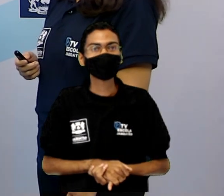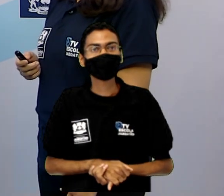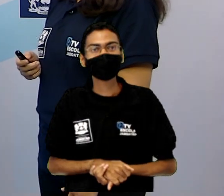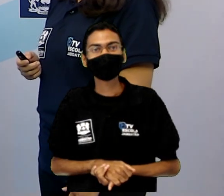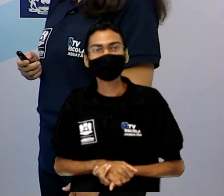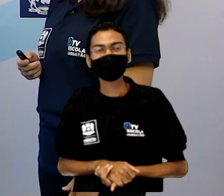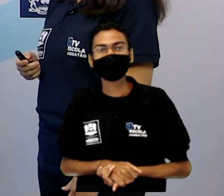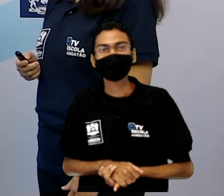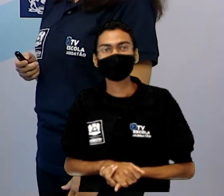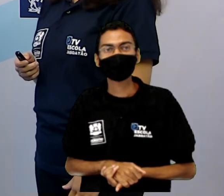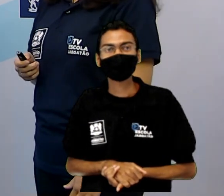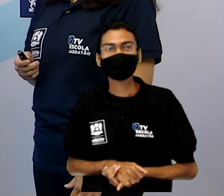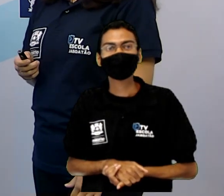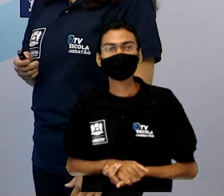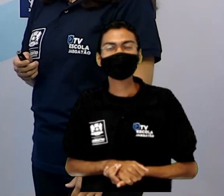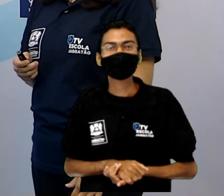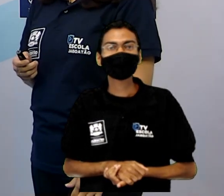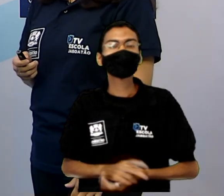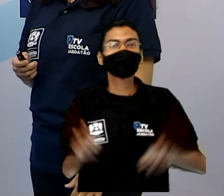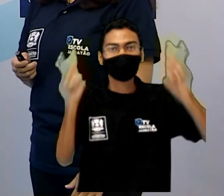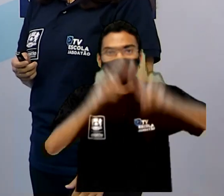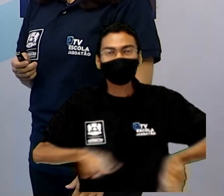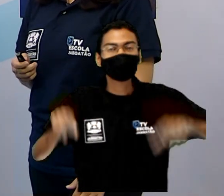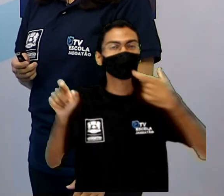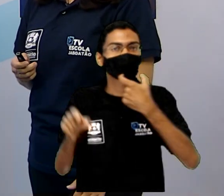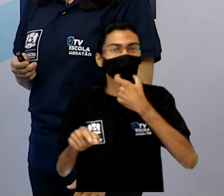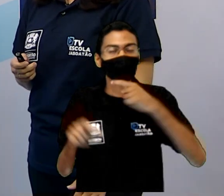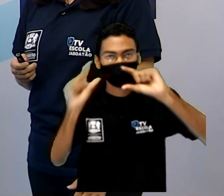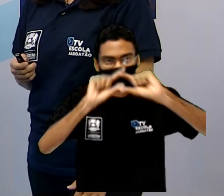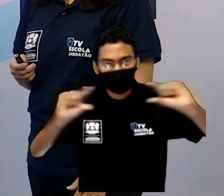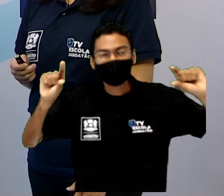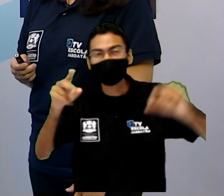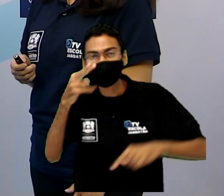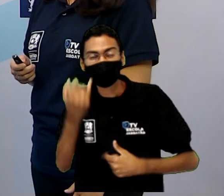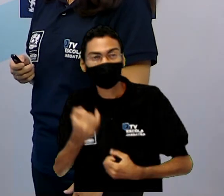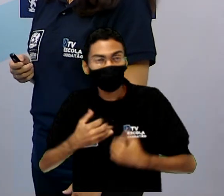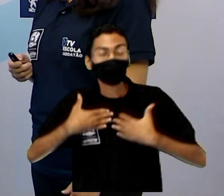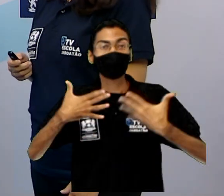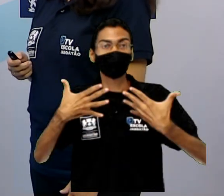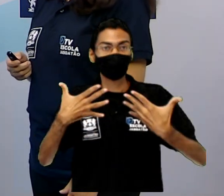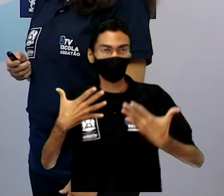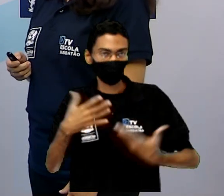He was surprised. Ele estava surpreso.